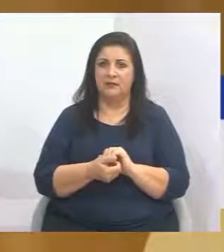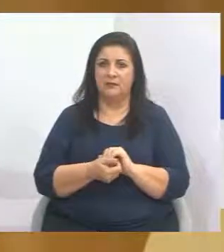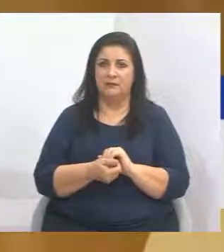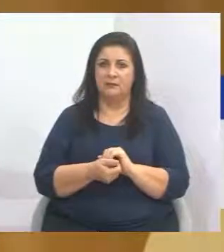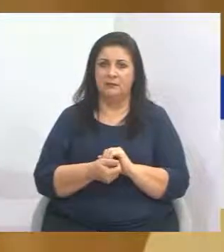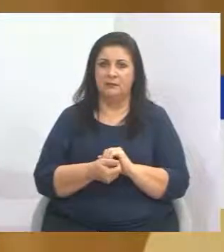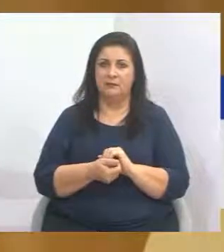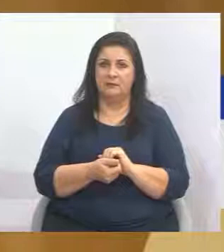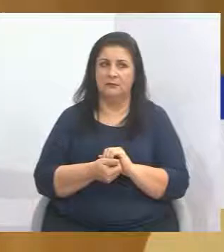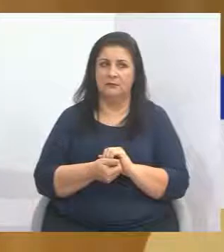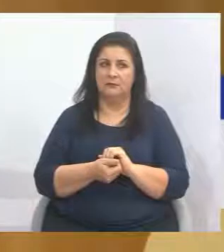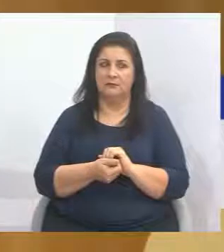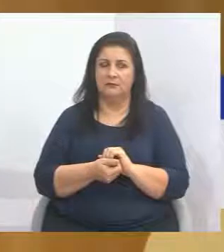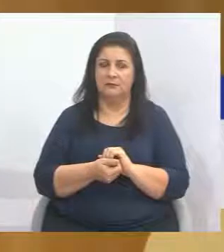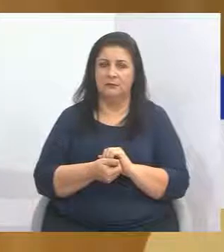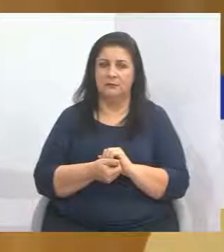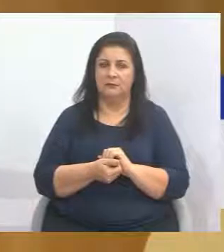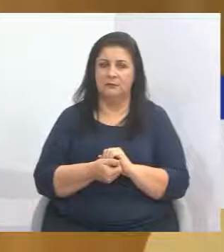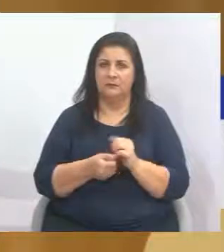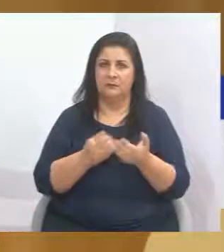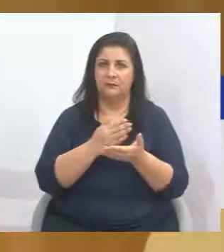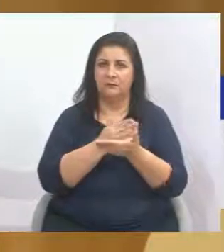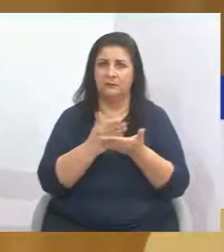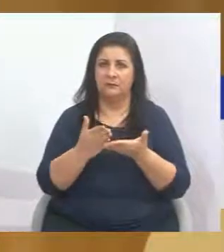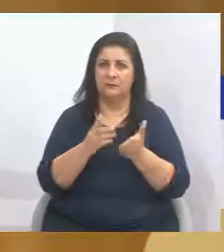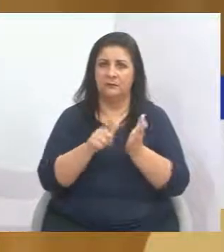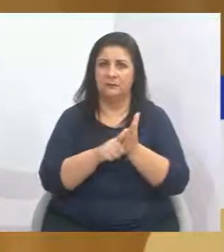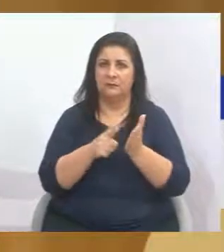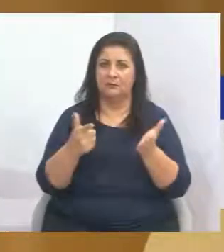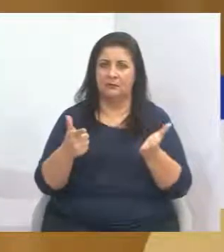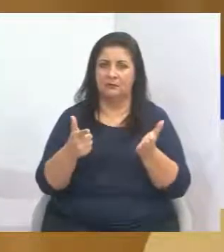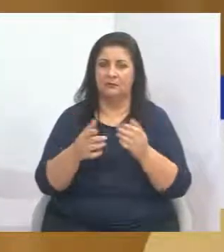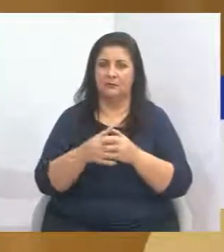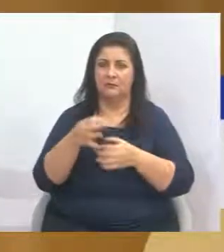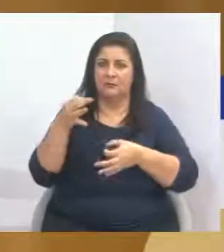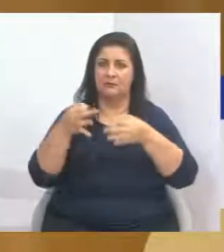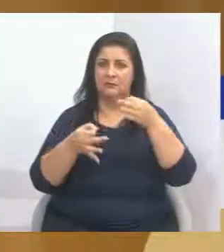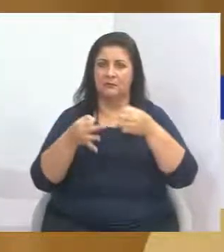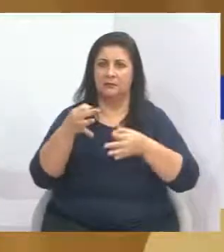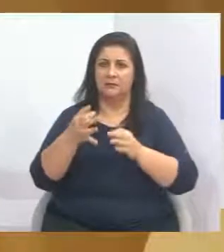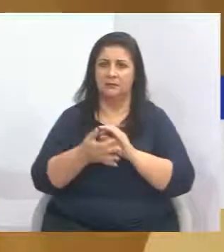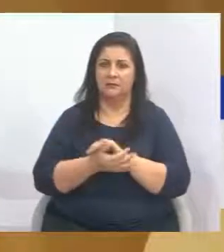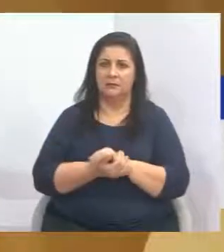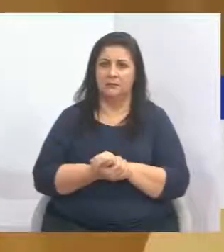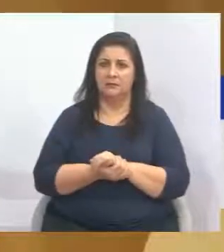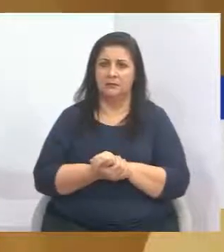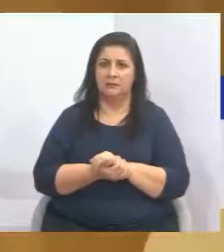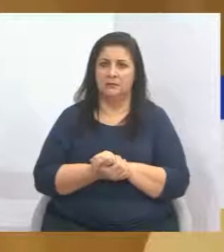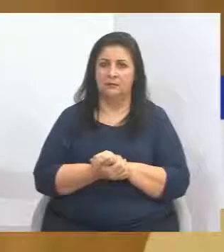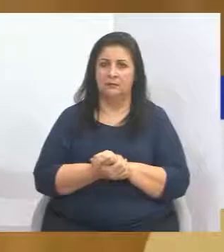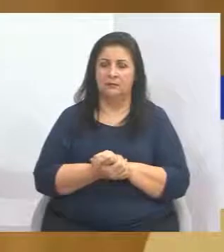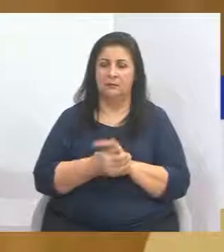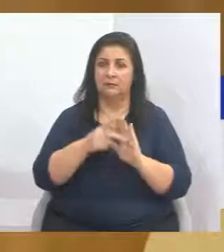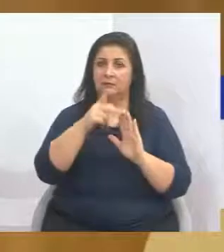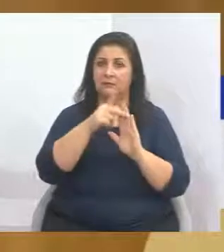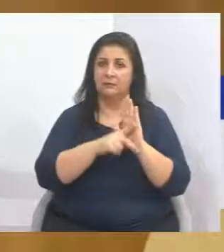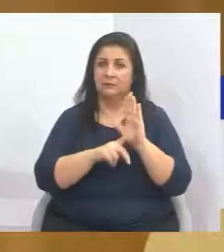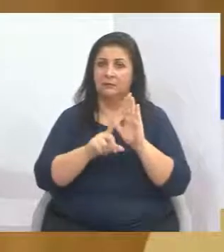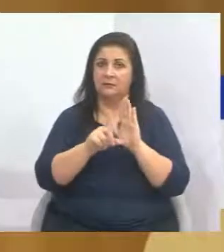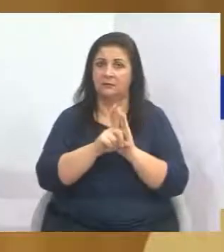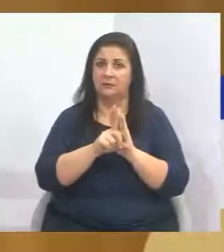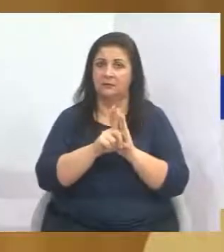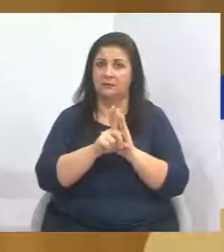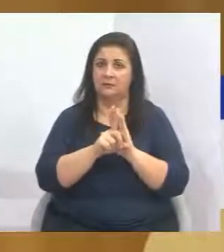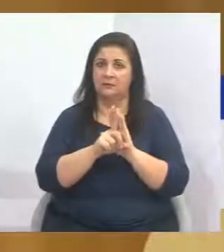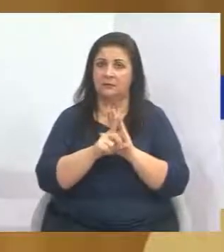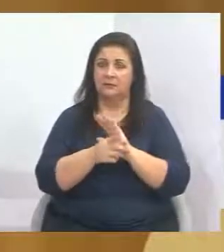ex-nunc a contar com a data de publicação da data do julgamento. A proposta legislativa